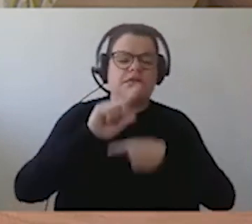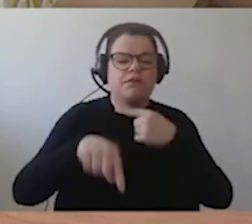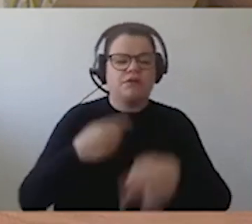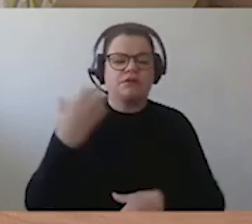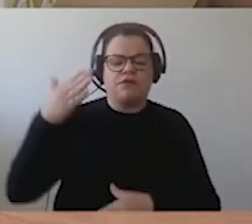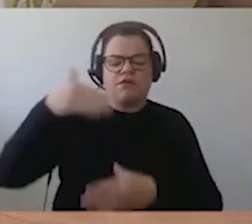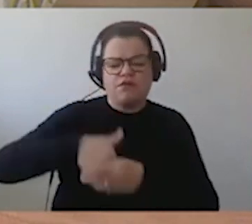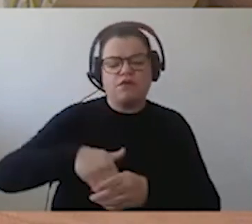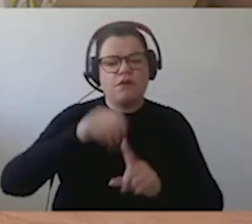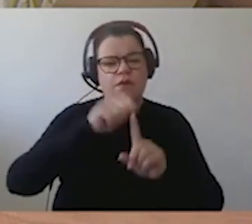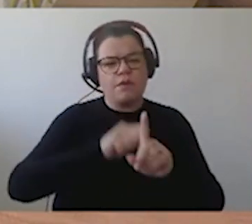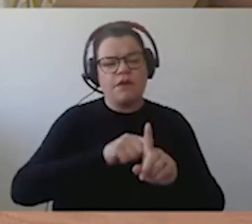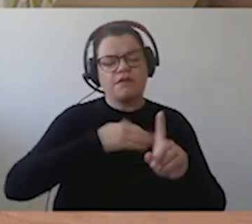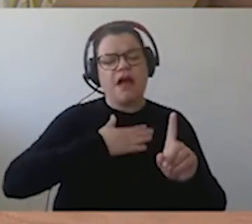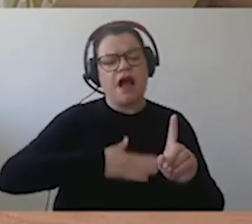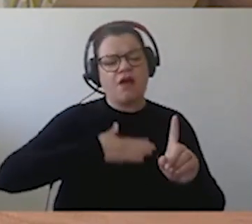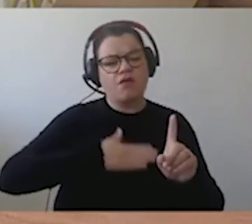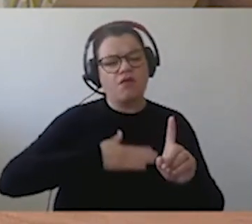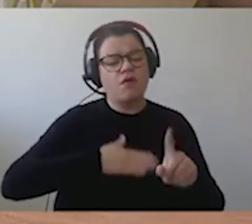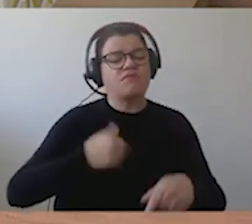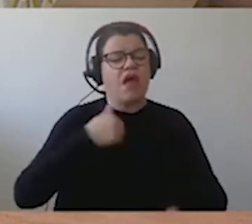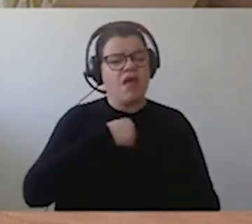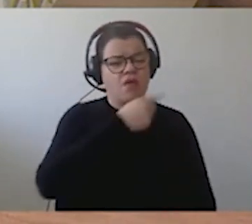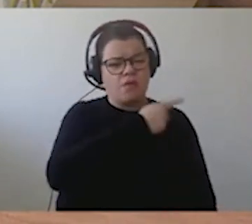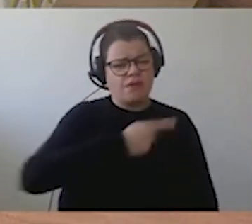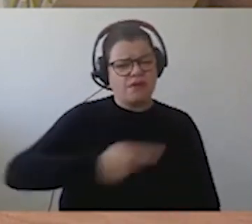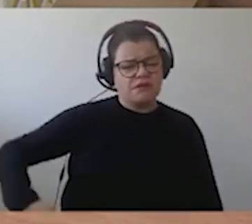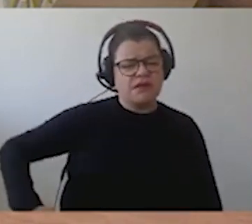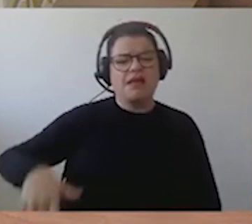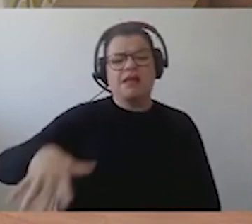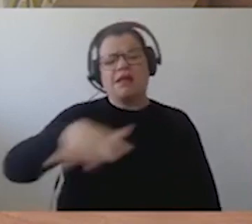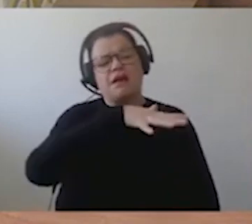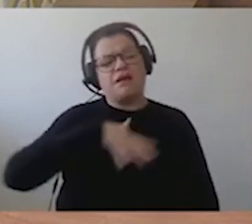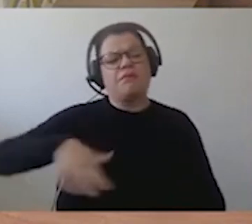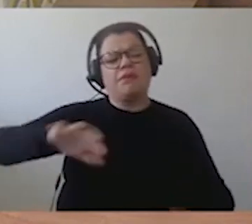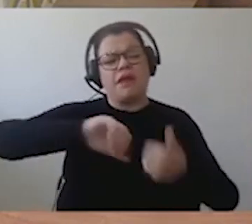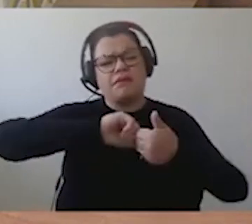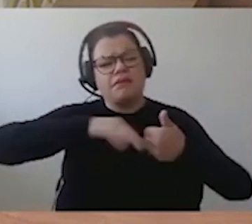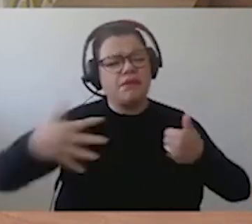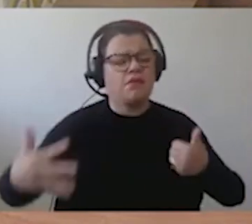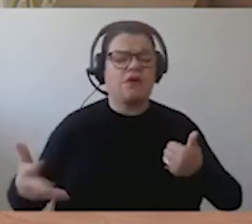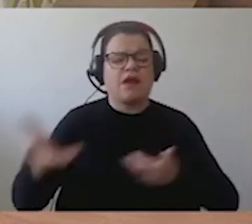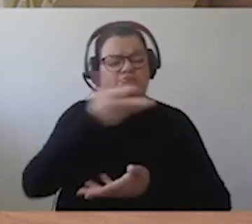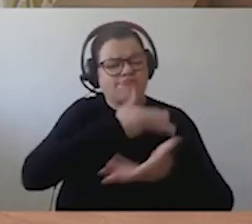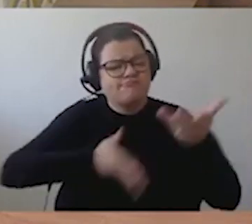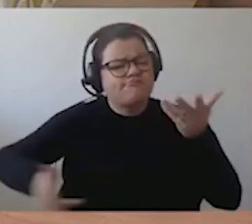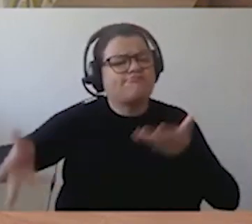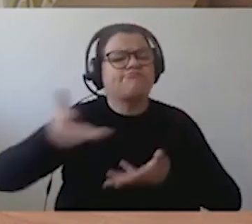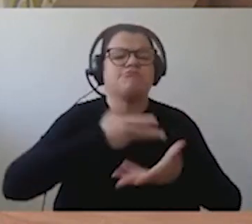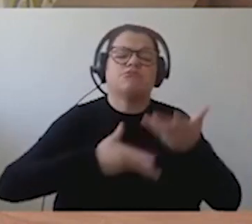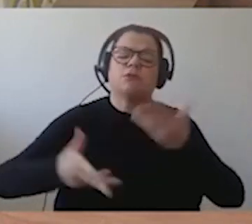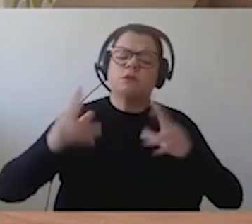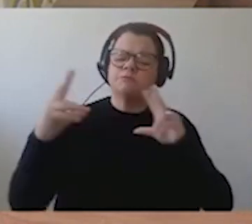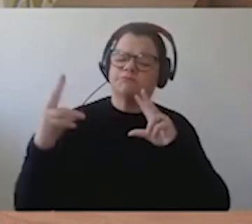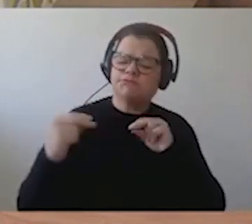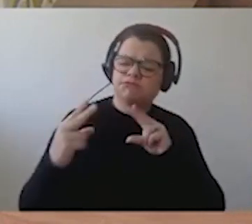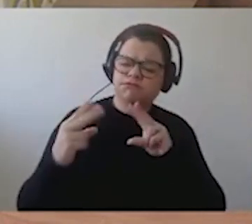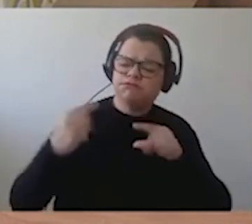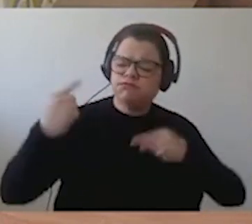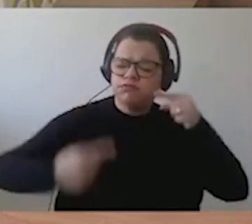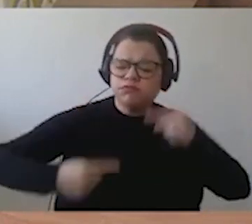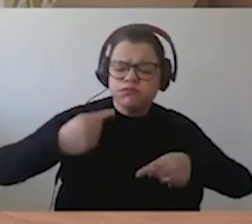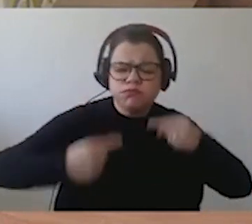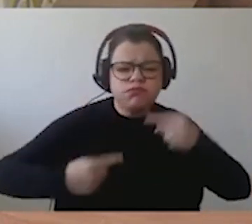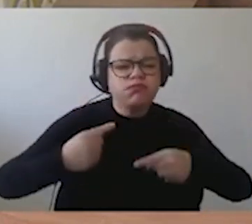eu como presidente procurei estabelecer um ambiente democrático aberto sempre para o diálogo para discussão e nós realizamos aqui